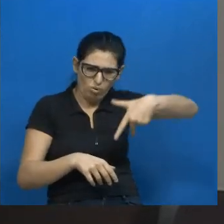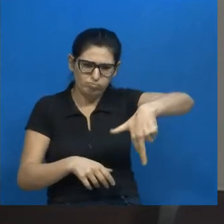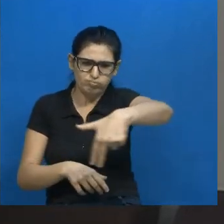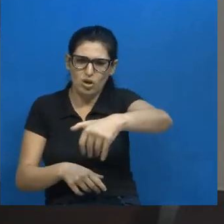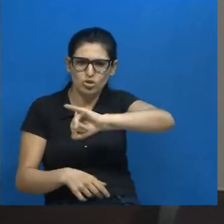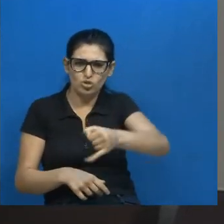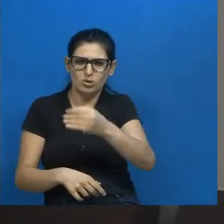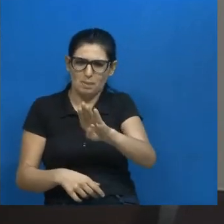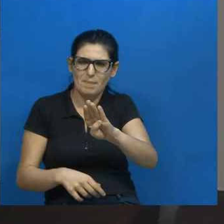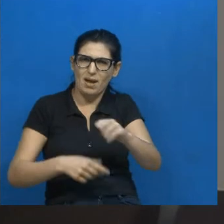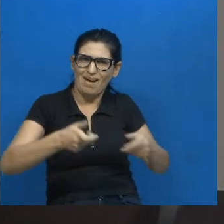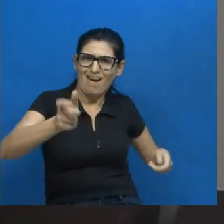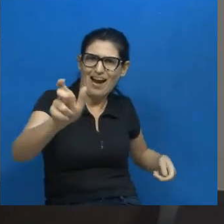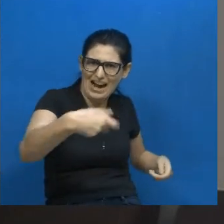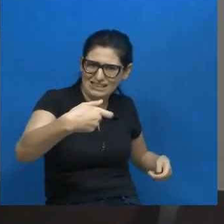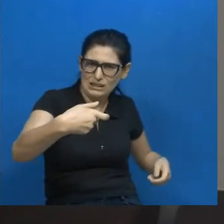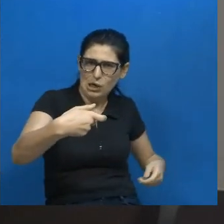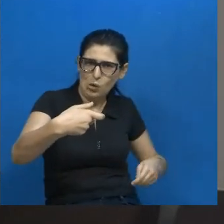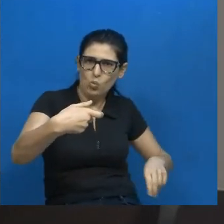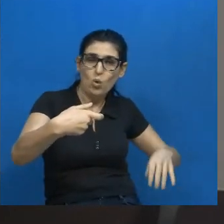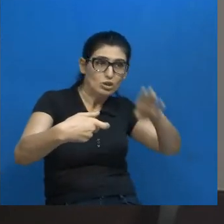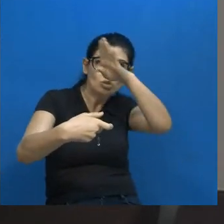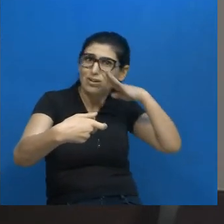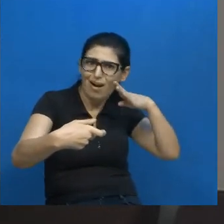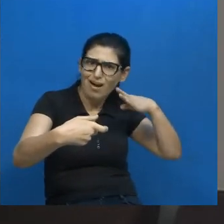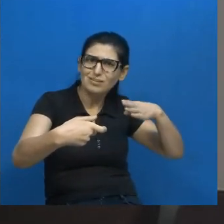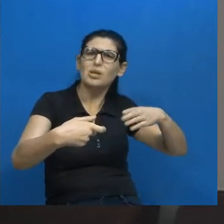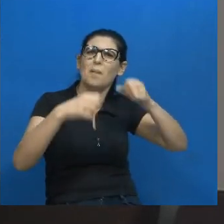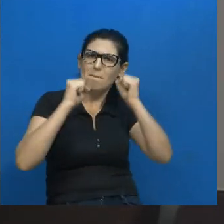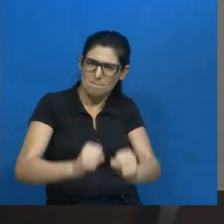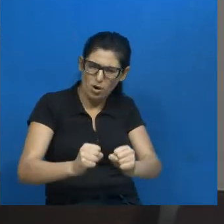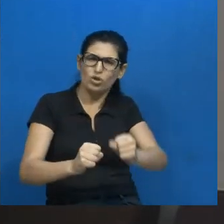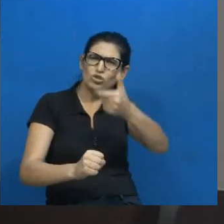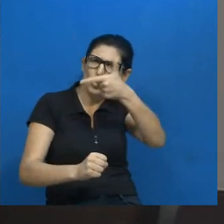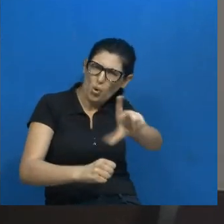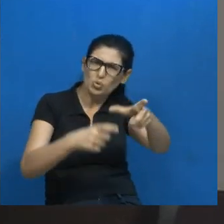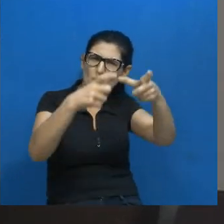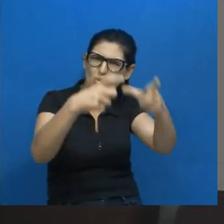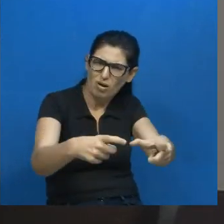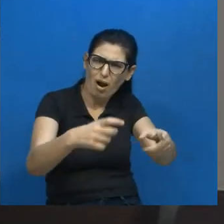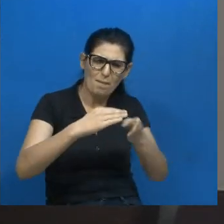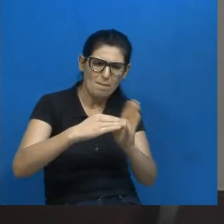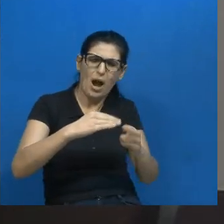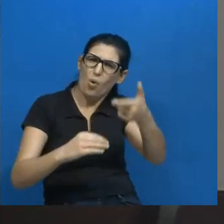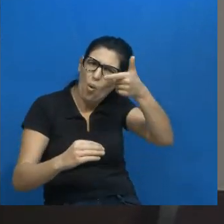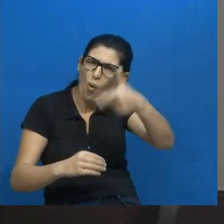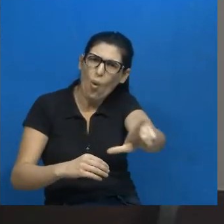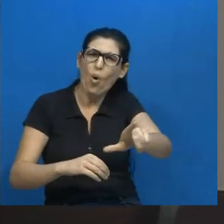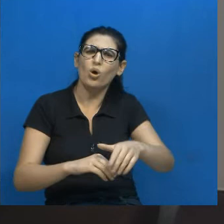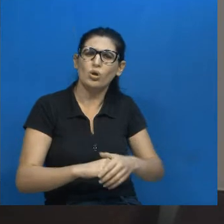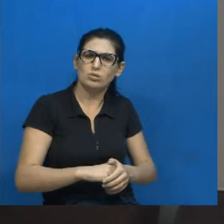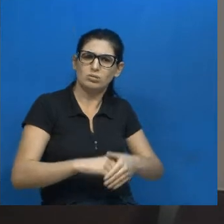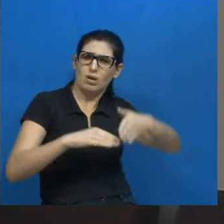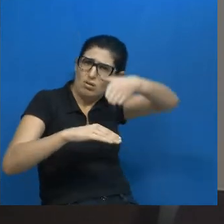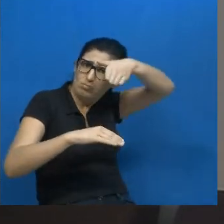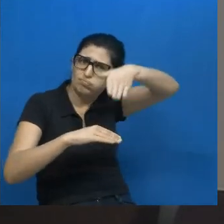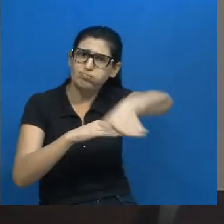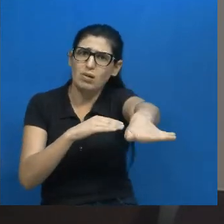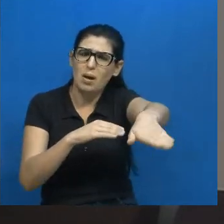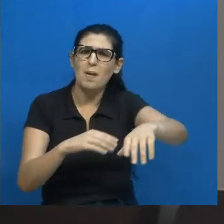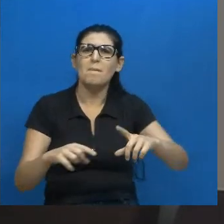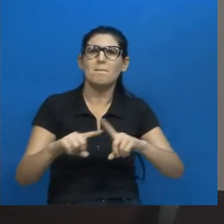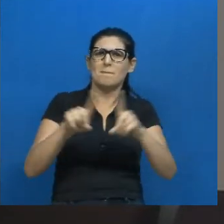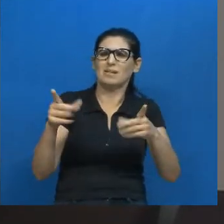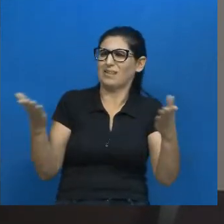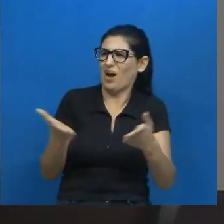porque eu sou cobrador, e a maioria é cartão mesmo, entendeu? O pessoal desce ali, ele vai integrar e vai para lá. Agora vocês estão